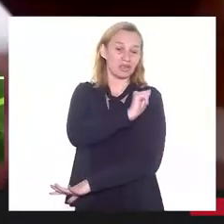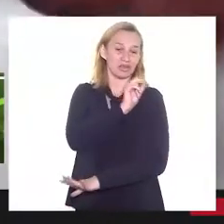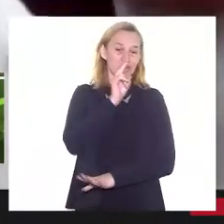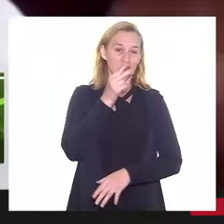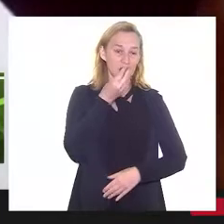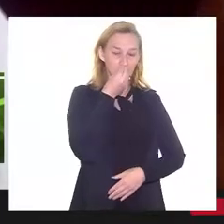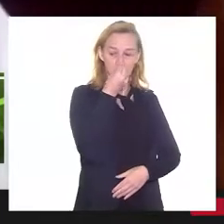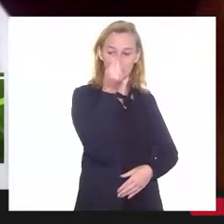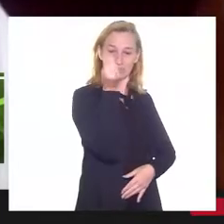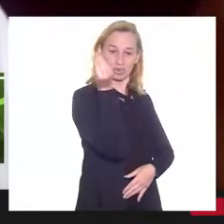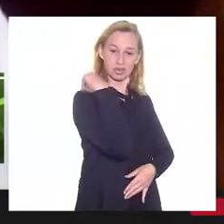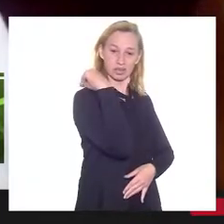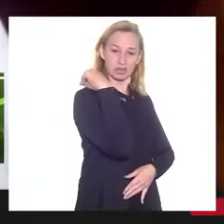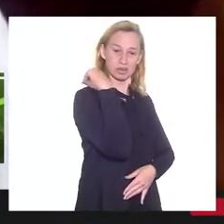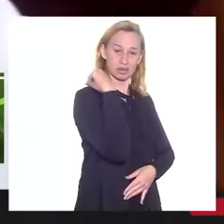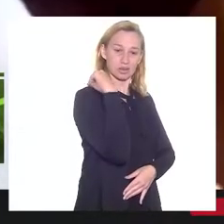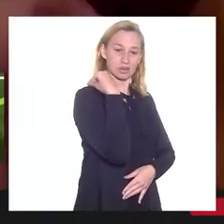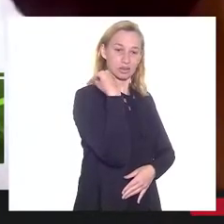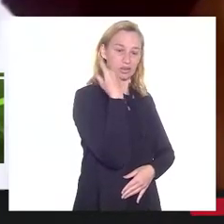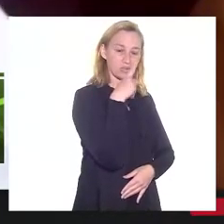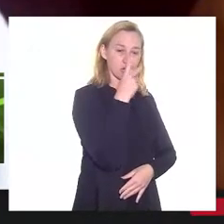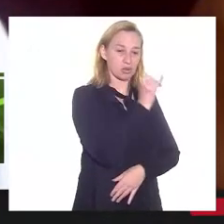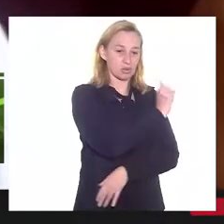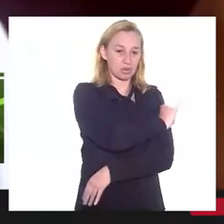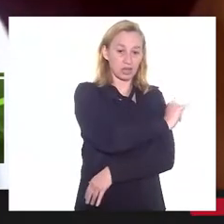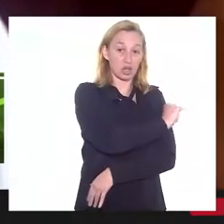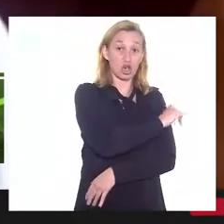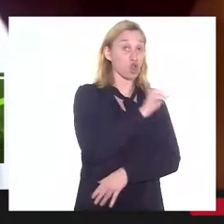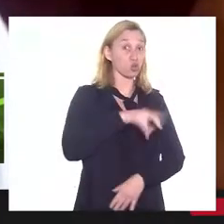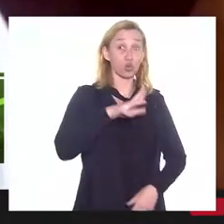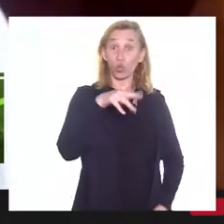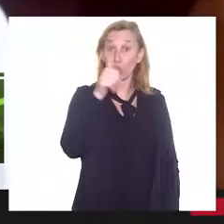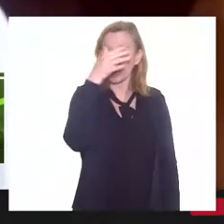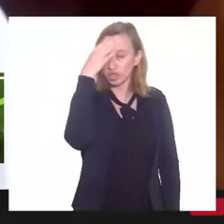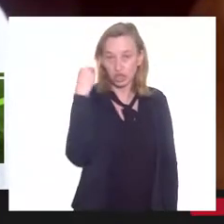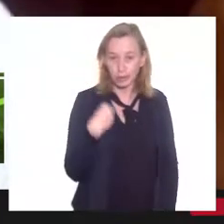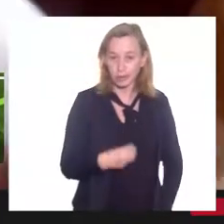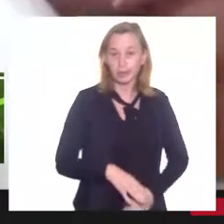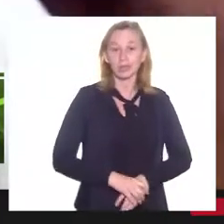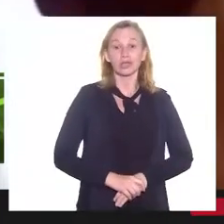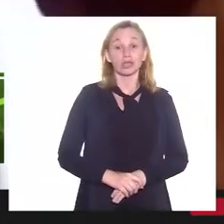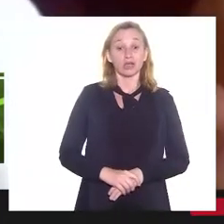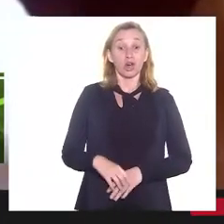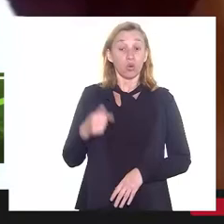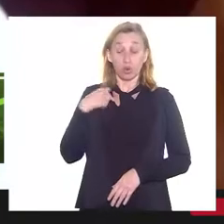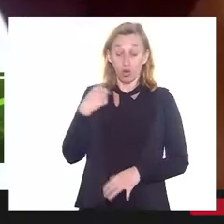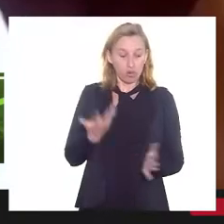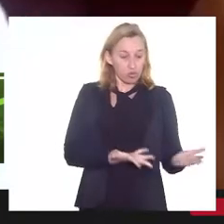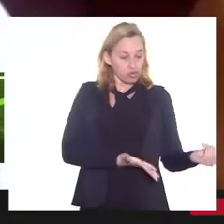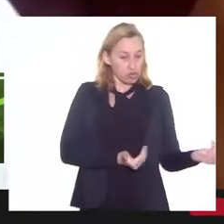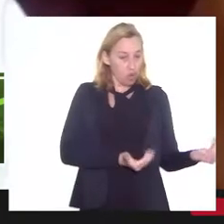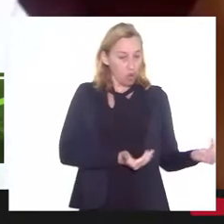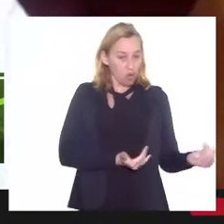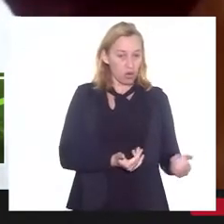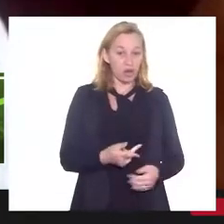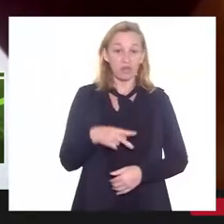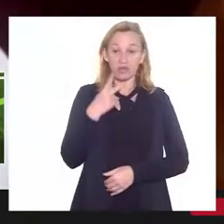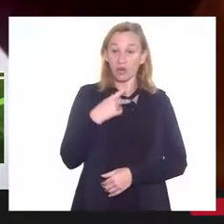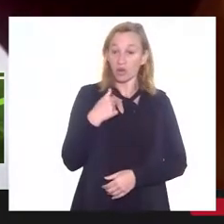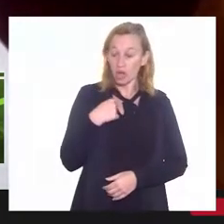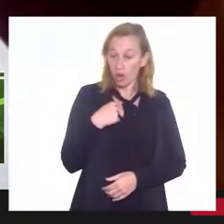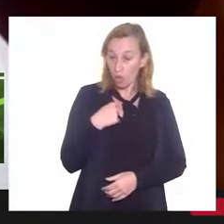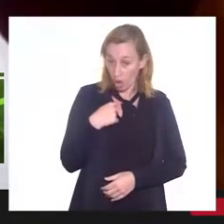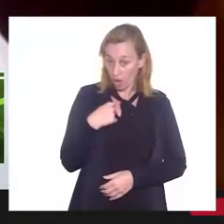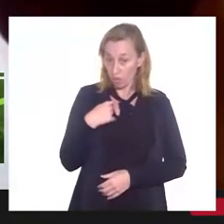costas para mim e declarou para turma dela eu nunca mais esqueci isso é quando eu era jovem disseram que eu era